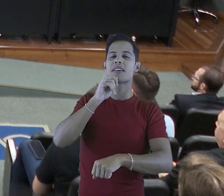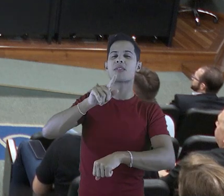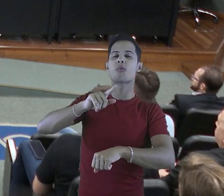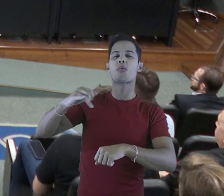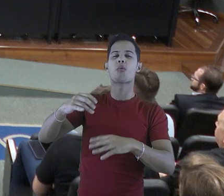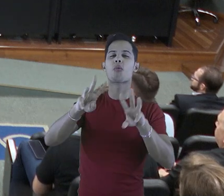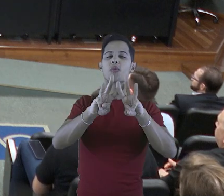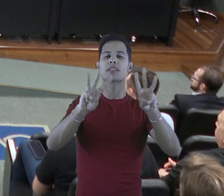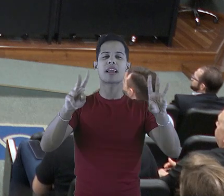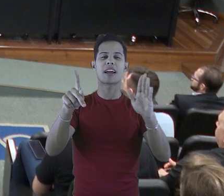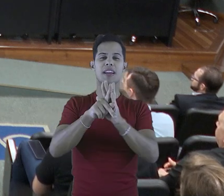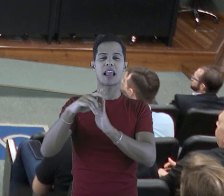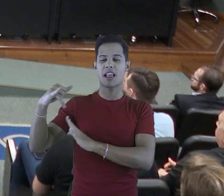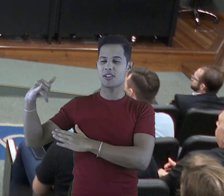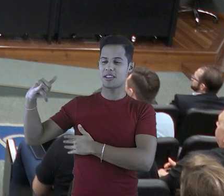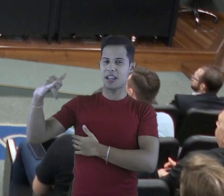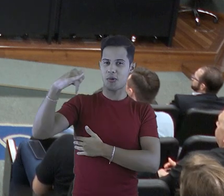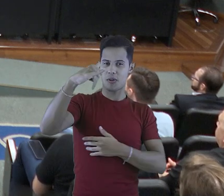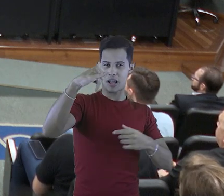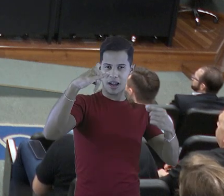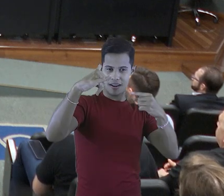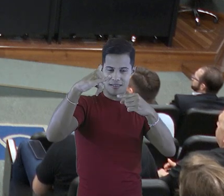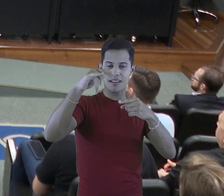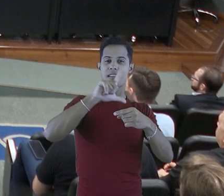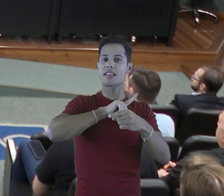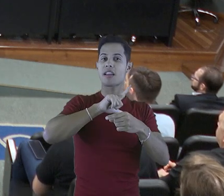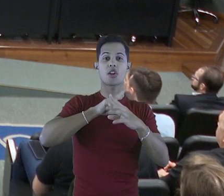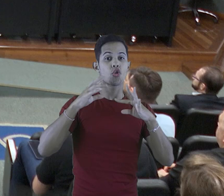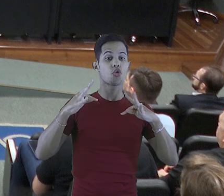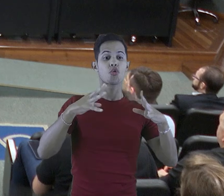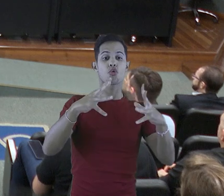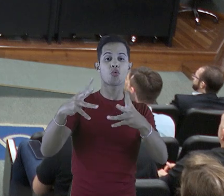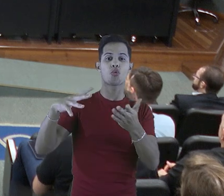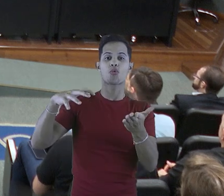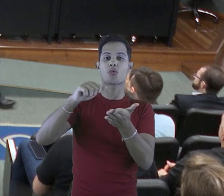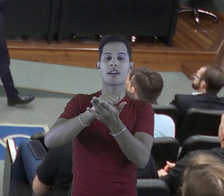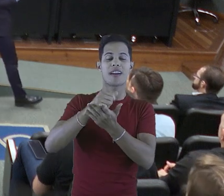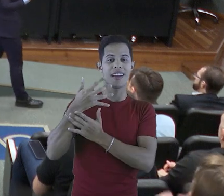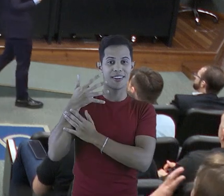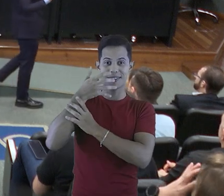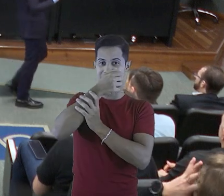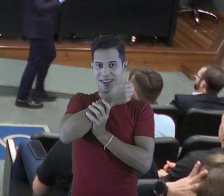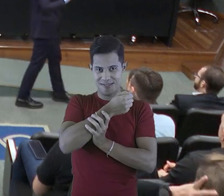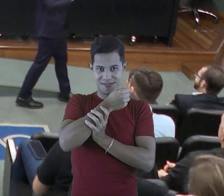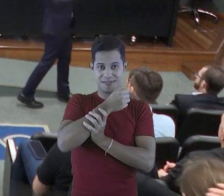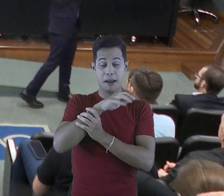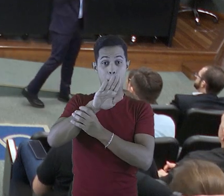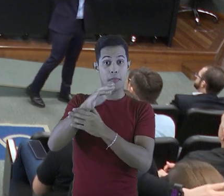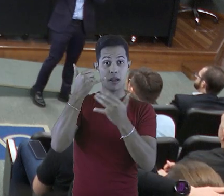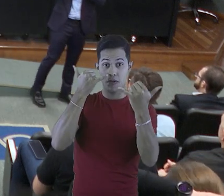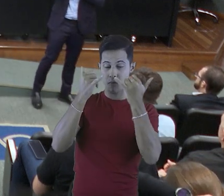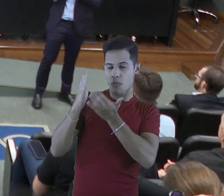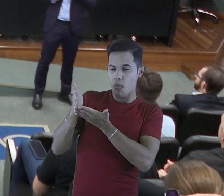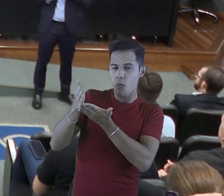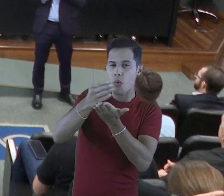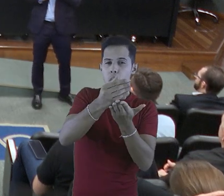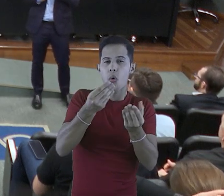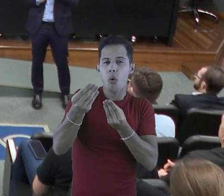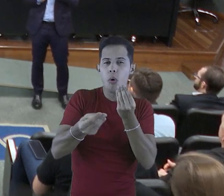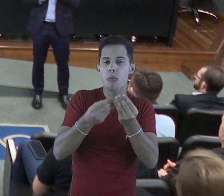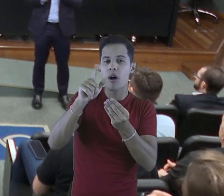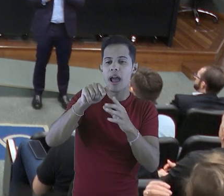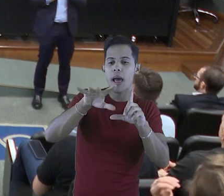viagens, você faz viagem rotineira, você já tem lá tudo registrado. Só que para isso, o que acontece? Esses dados, eles são captados e